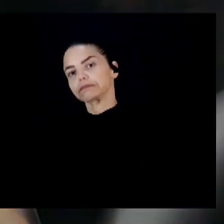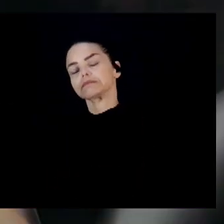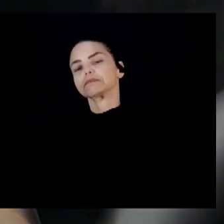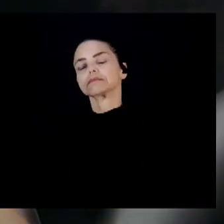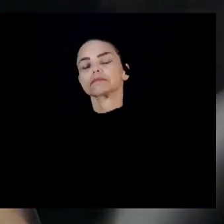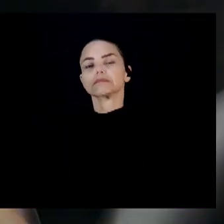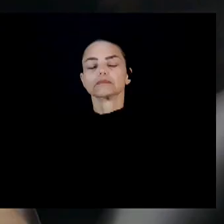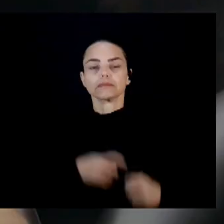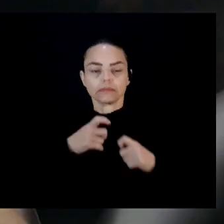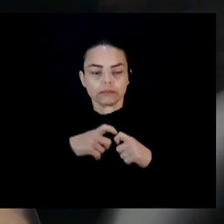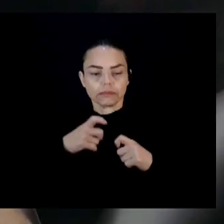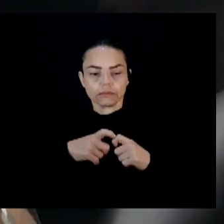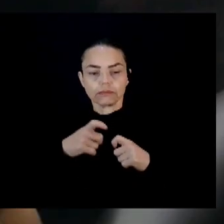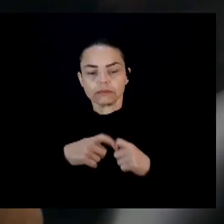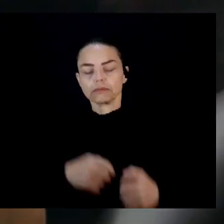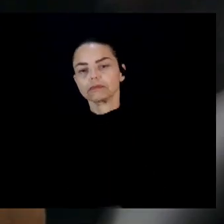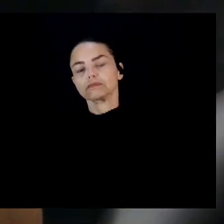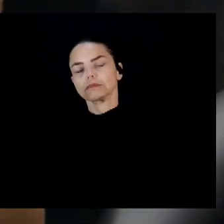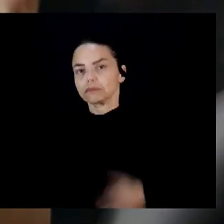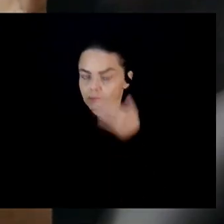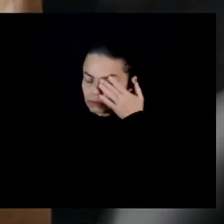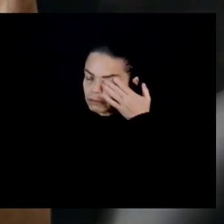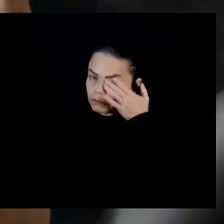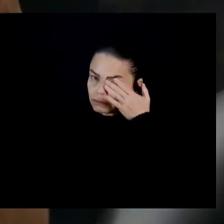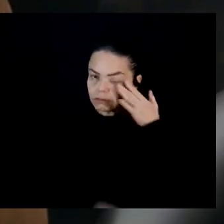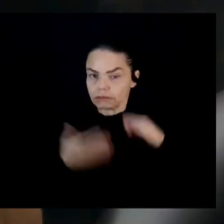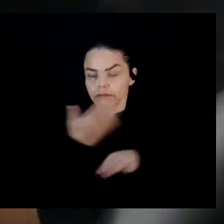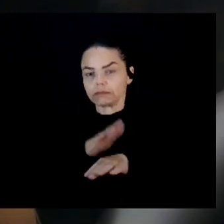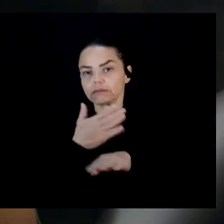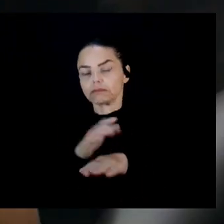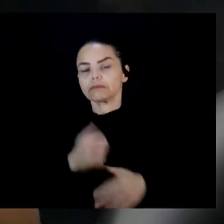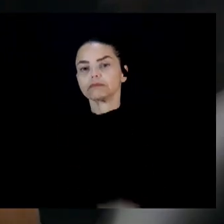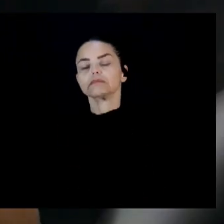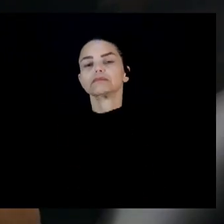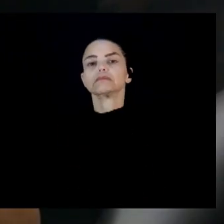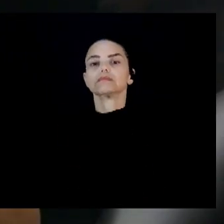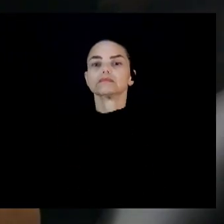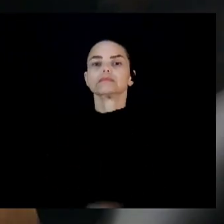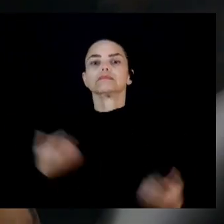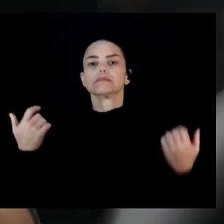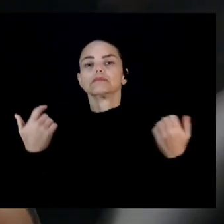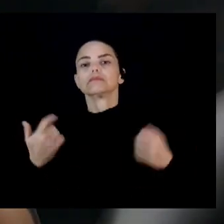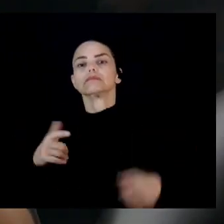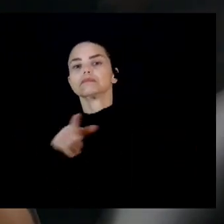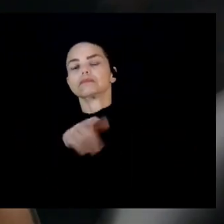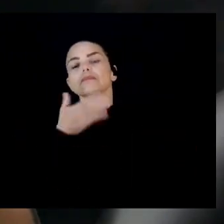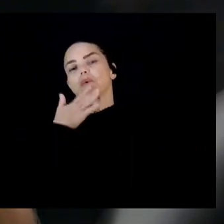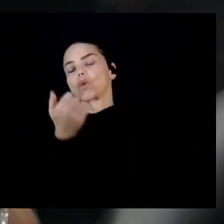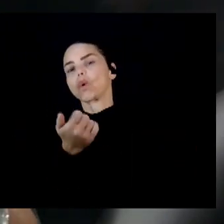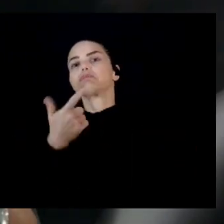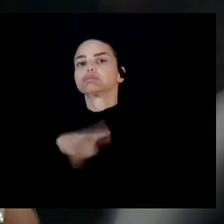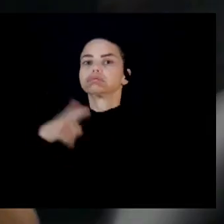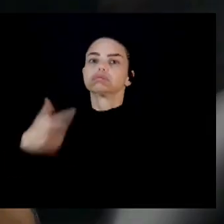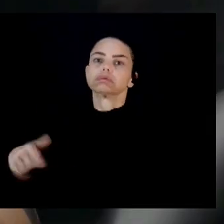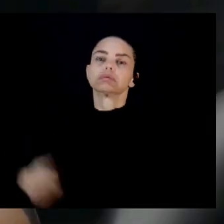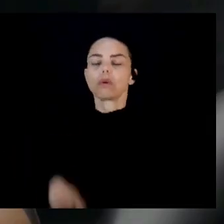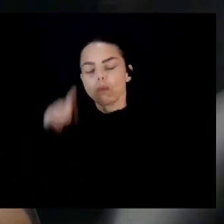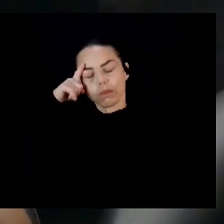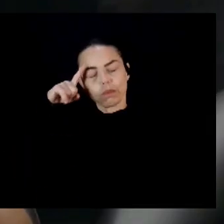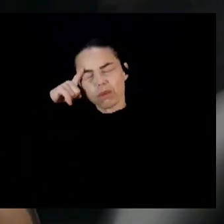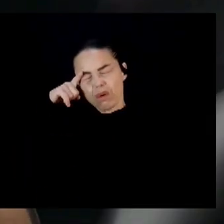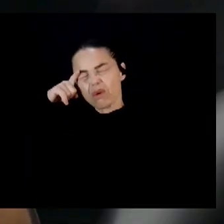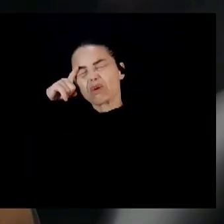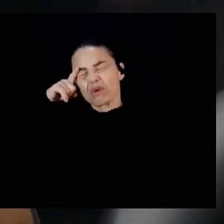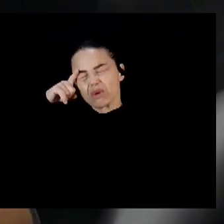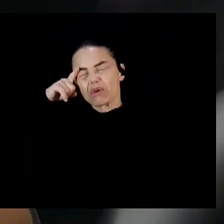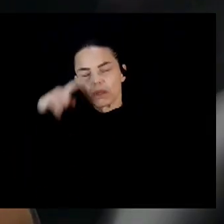comigo que o melhor treino não é aquele que a Musa Fitness faz. O melhor treino é aquele que você consegue repetir todos os dias com intensidade, com